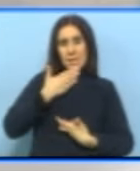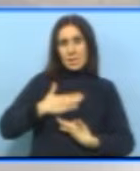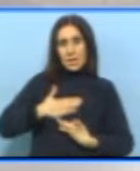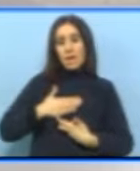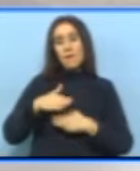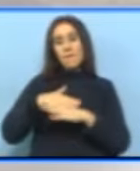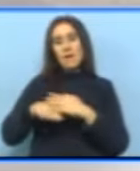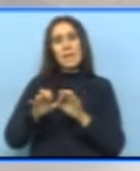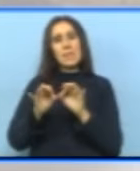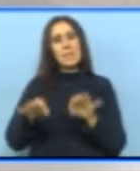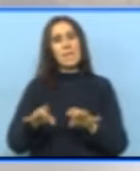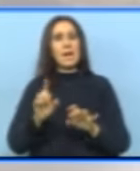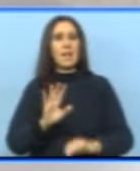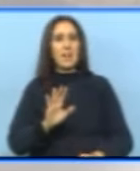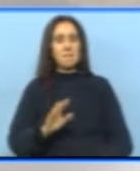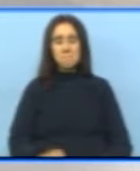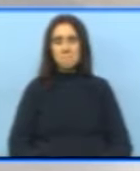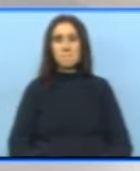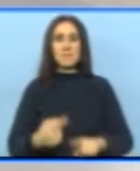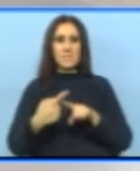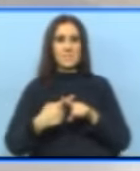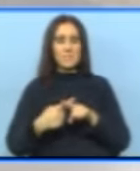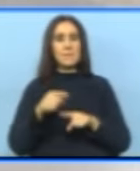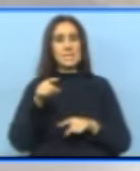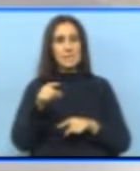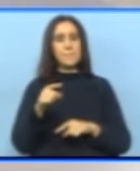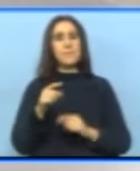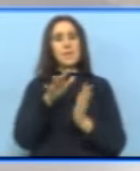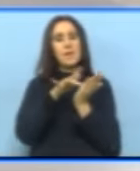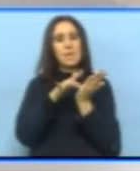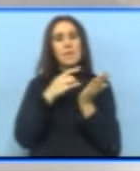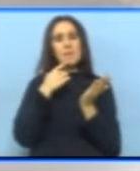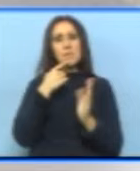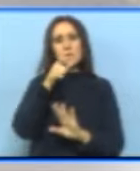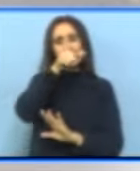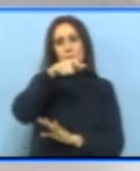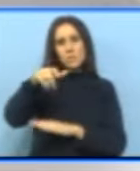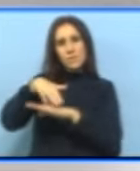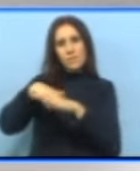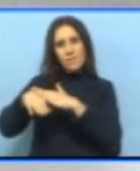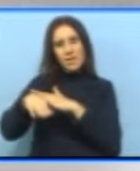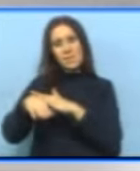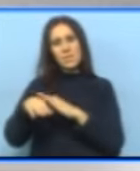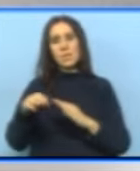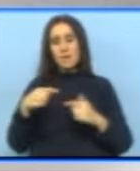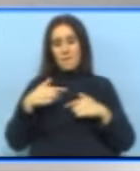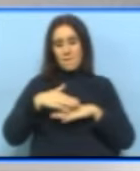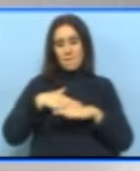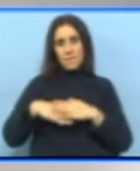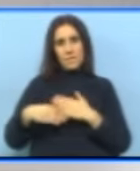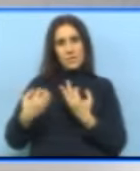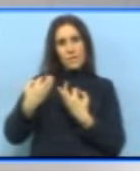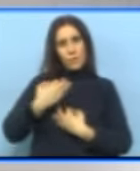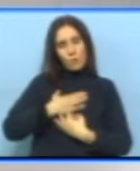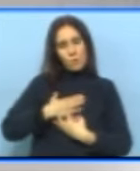interessante como isso depois é transportado no Evangelho com o faz aos outros o que gostarias que te fizessem, que é a